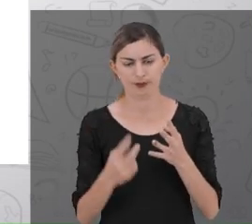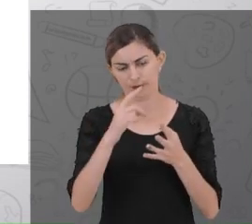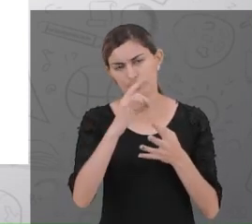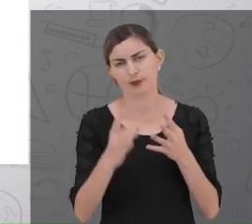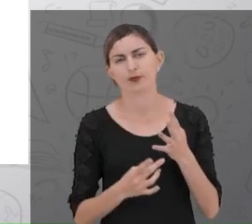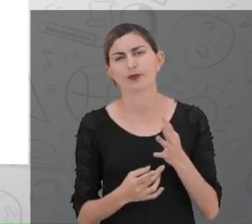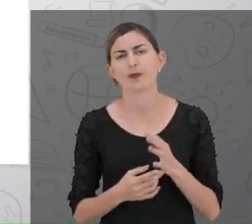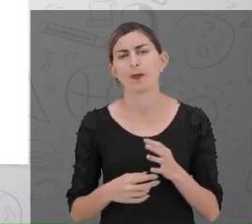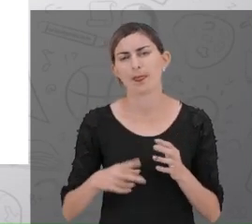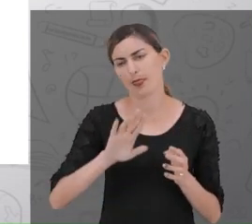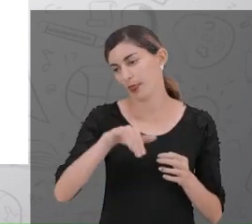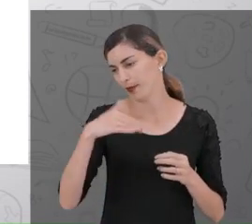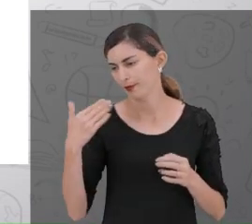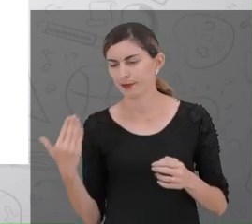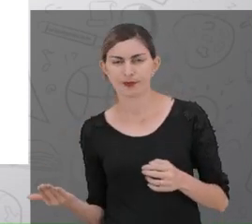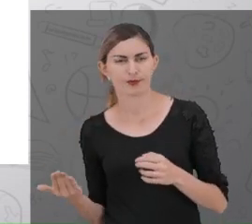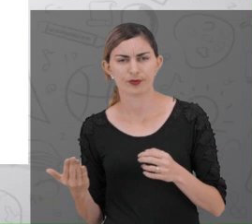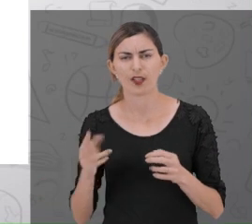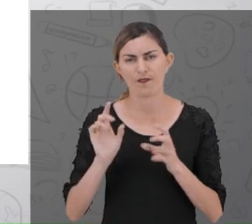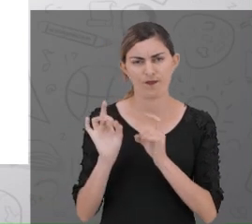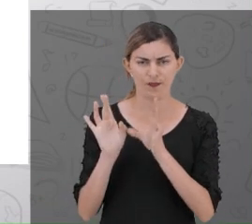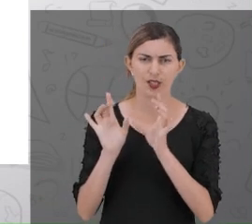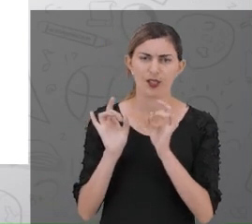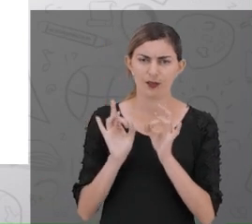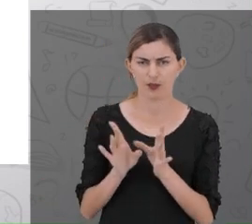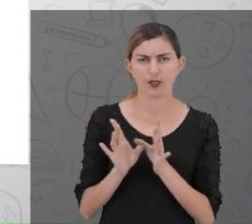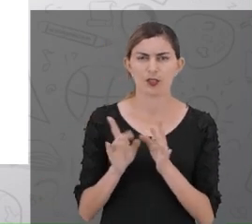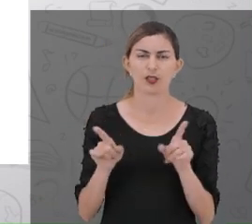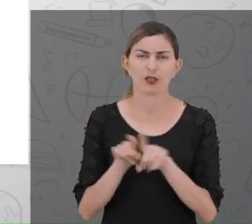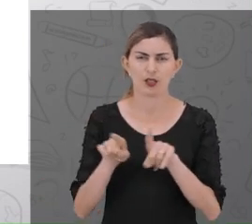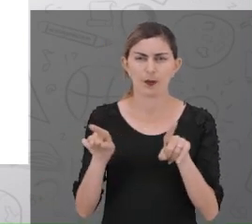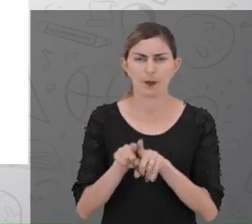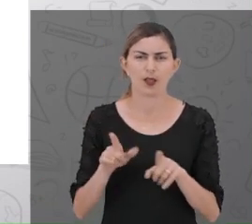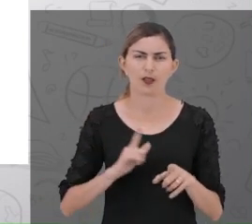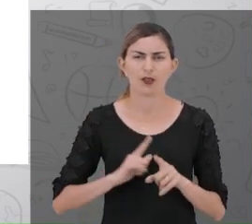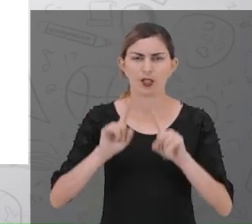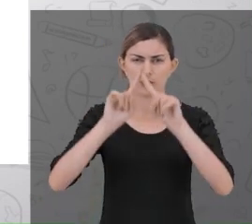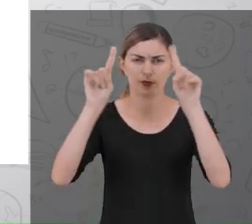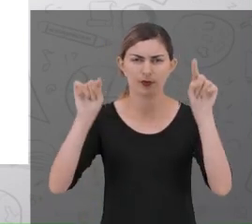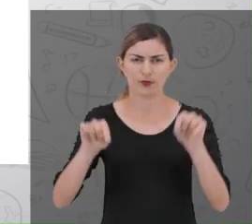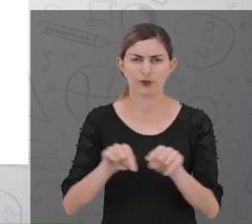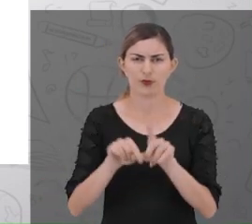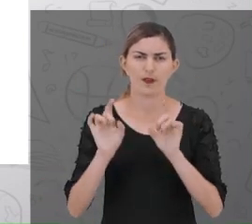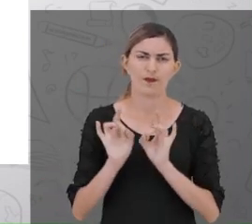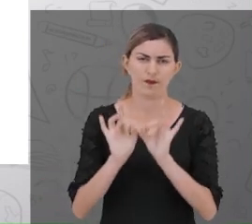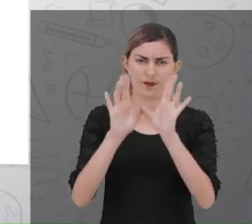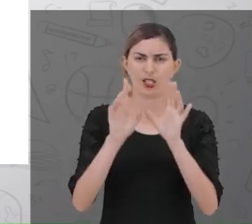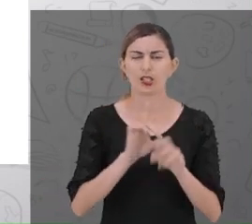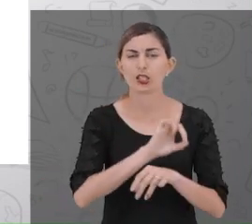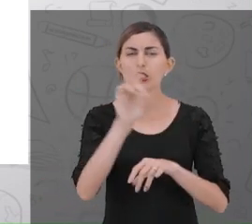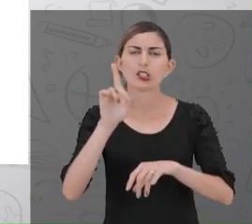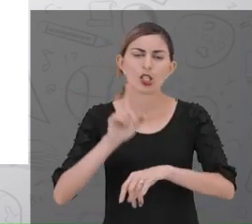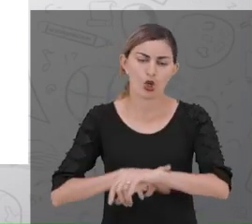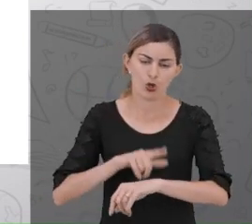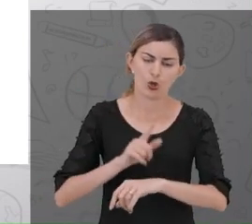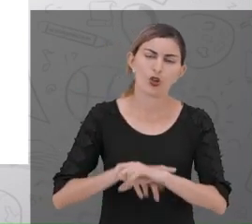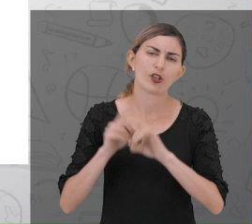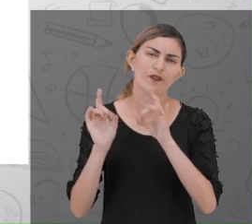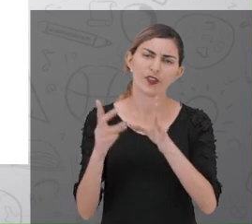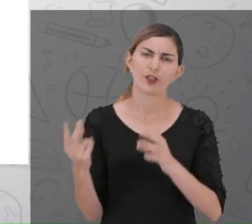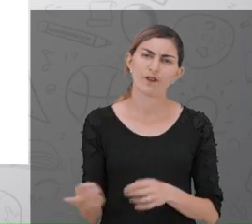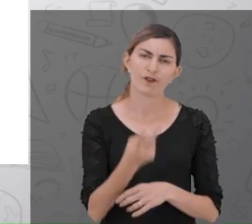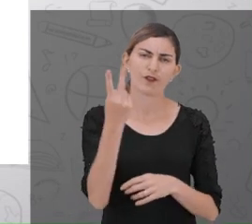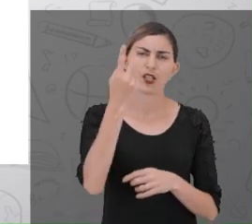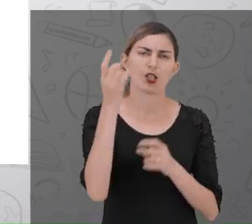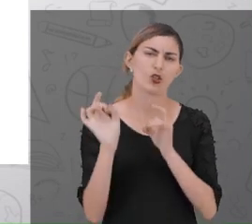unidade. Do outro lado, do lado venda, nós temos também uma chave primária para venda, a data e a hora